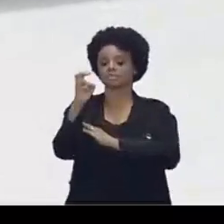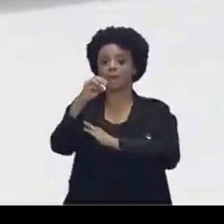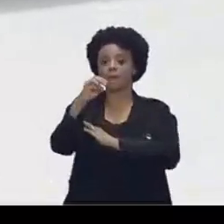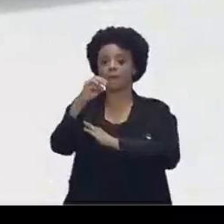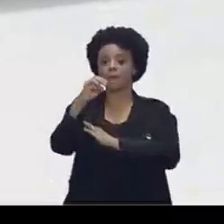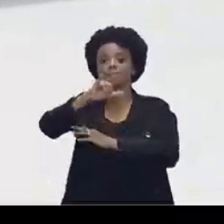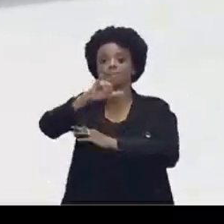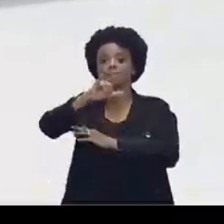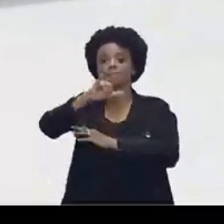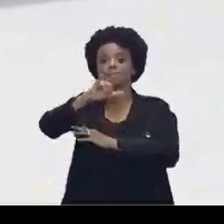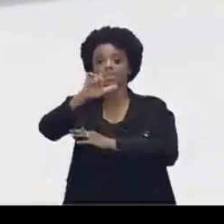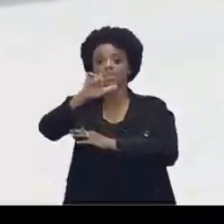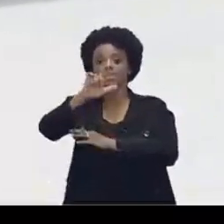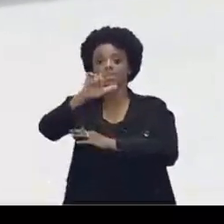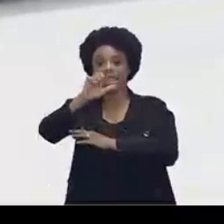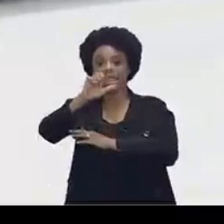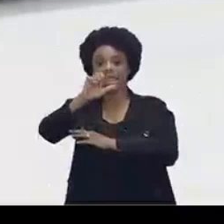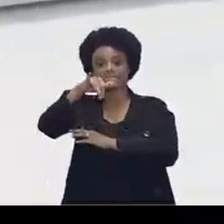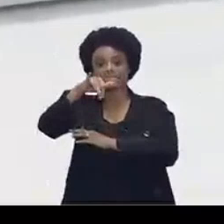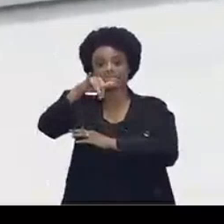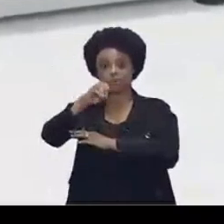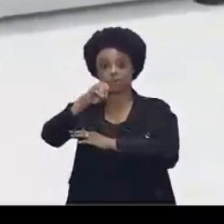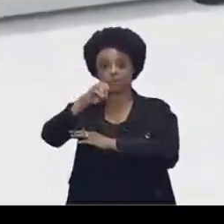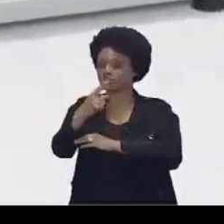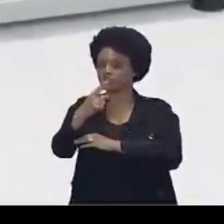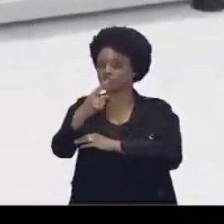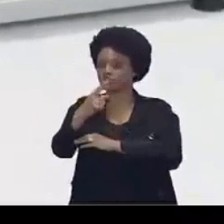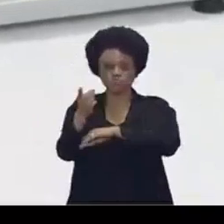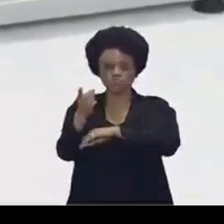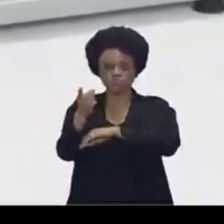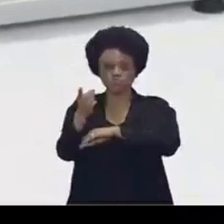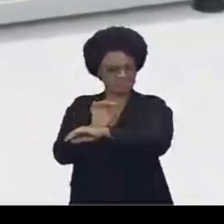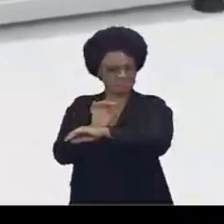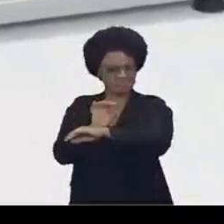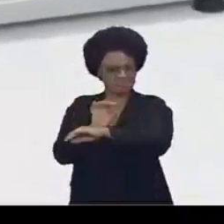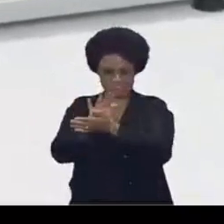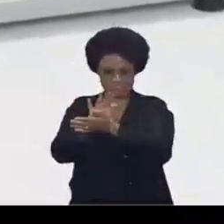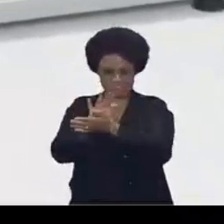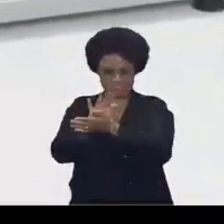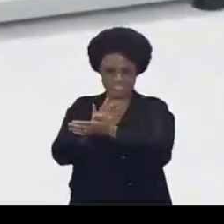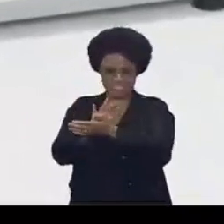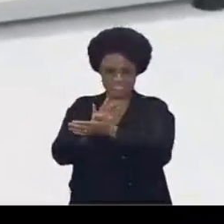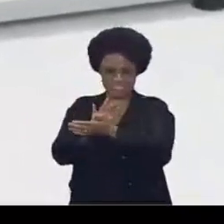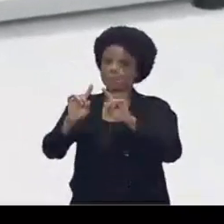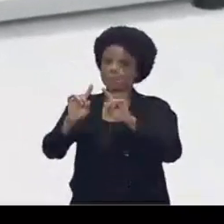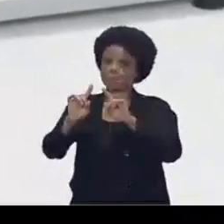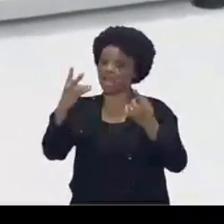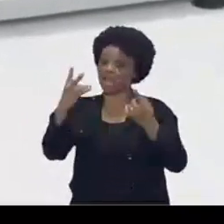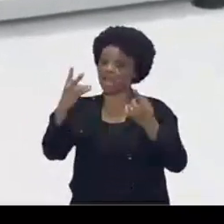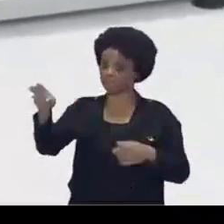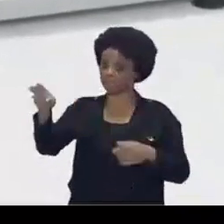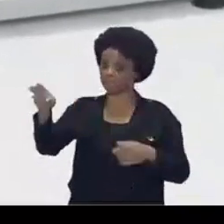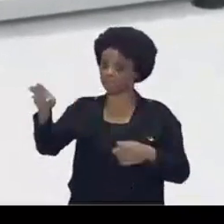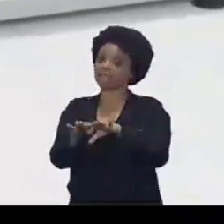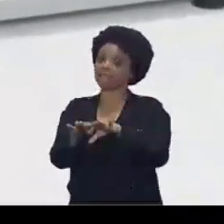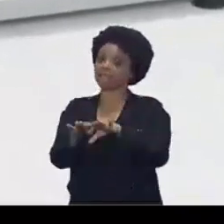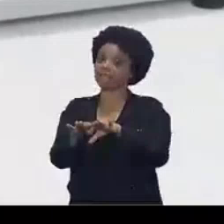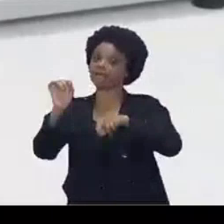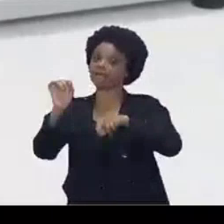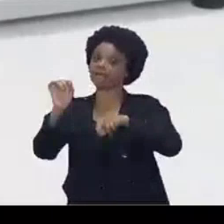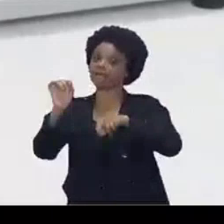milésimos, né? Ou seja, não deu nem um segundo completo. Mas você vai ver também que